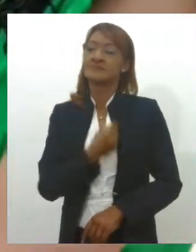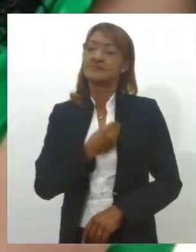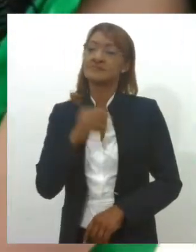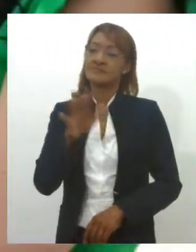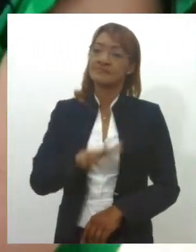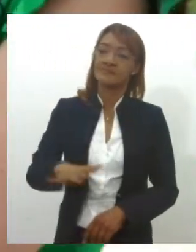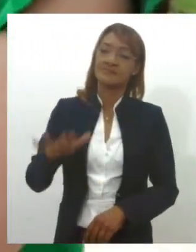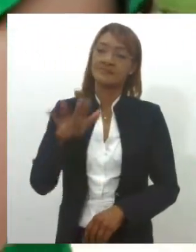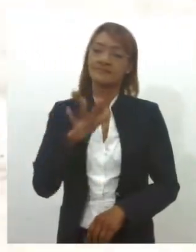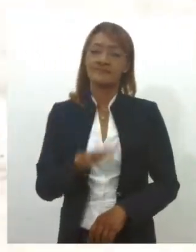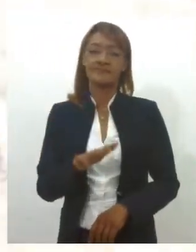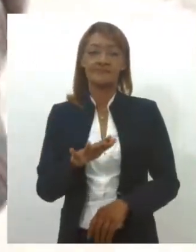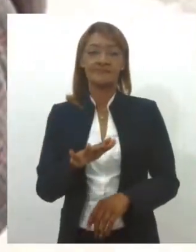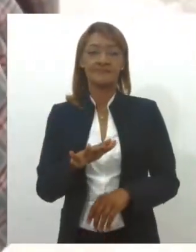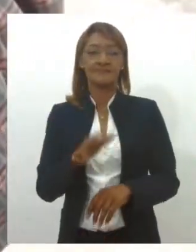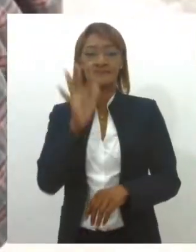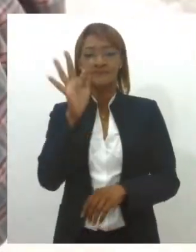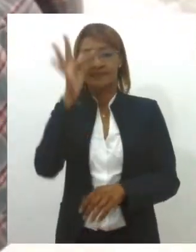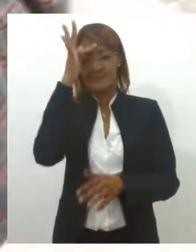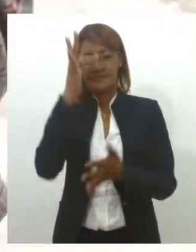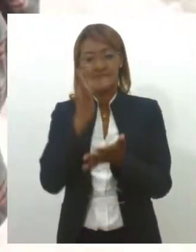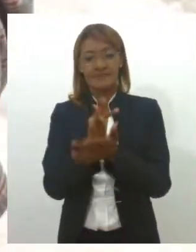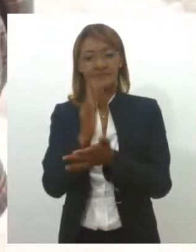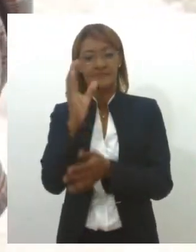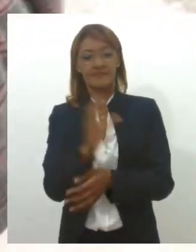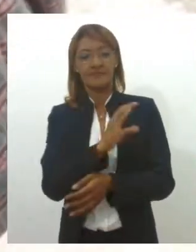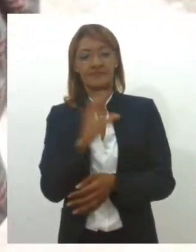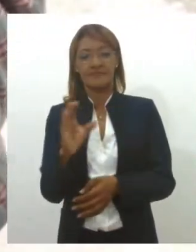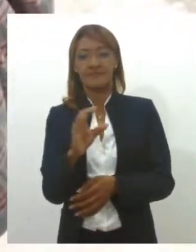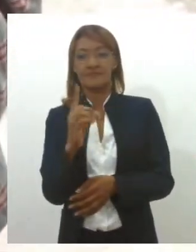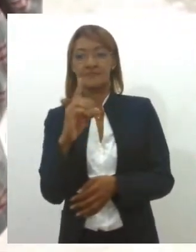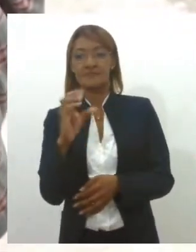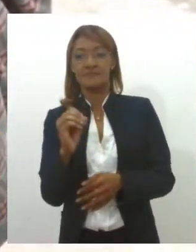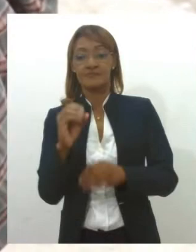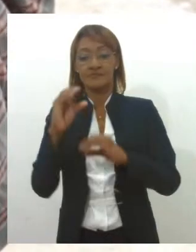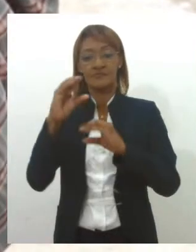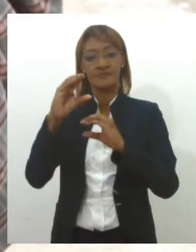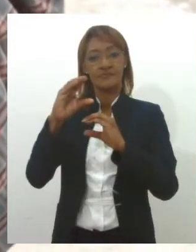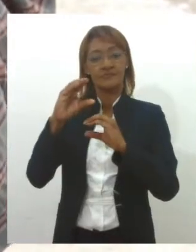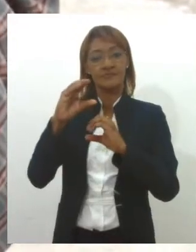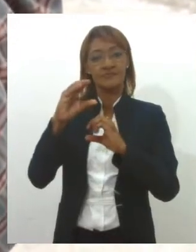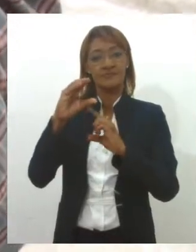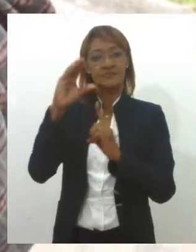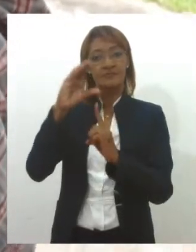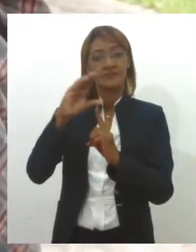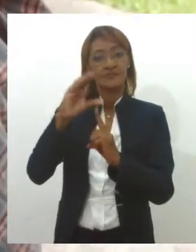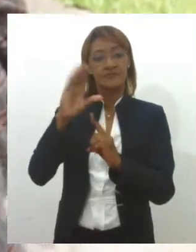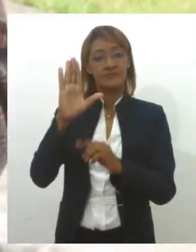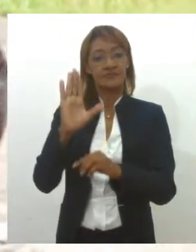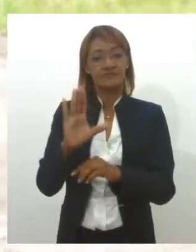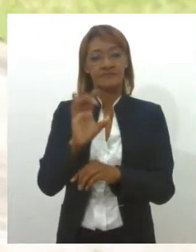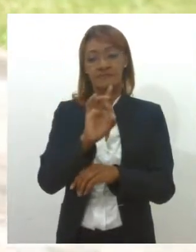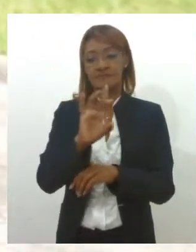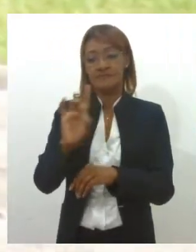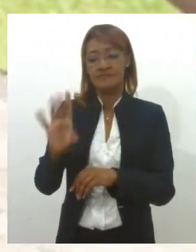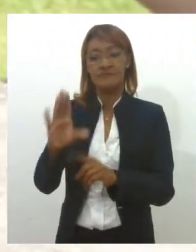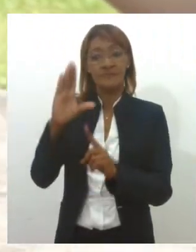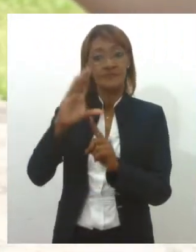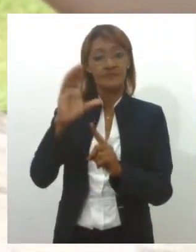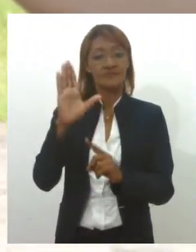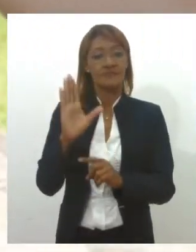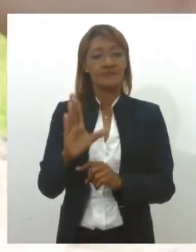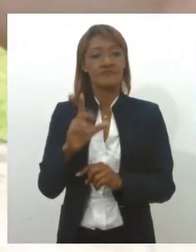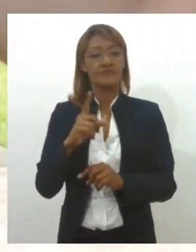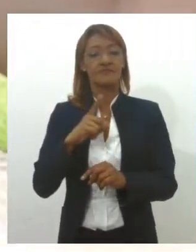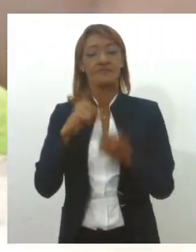de fundindo a fé católica o livro são dez capítulos interessante é que cada capítulo do livro ele encerra com uma